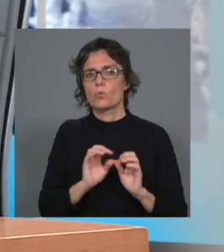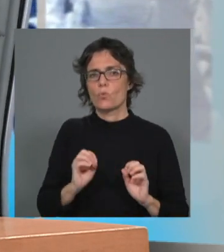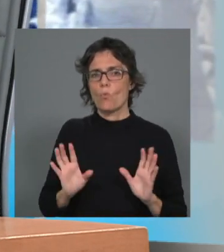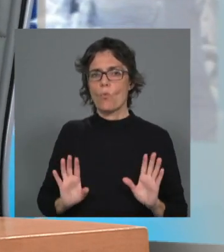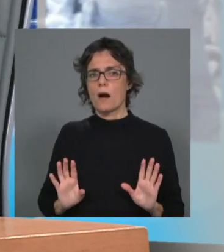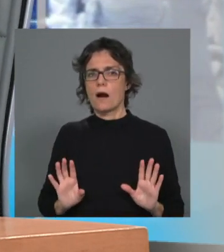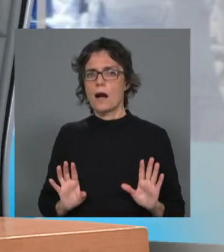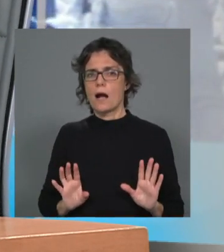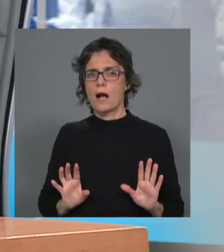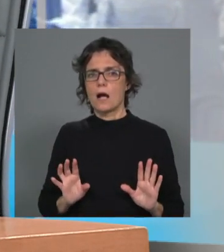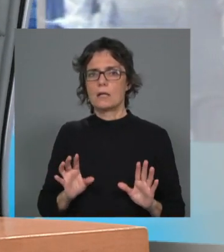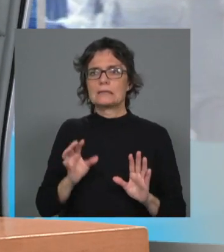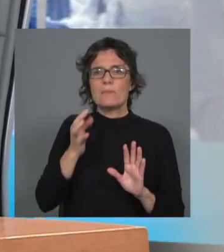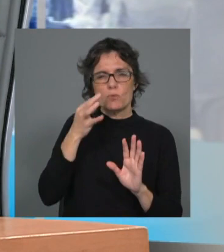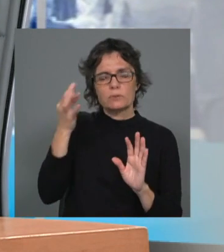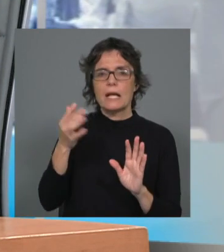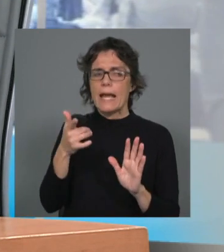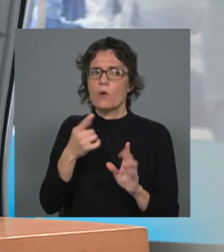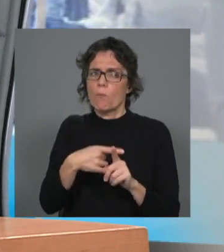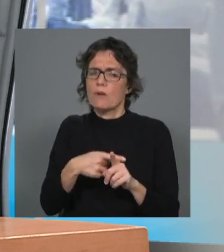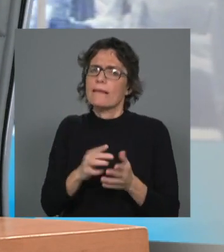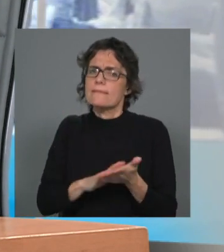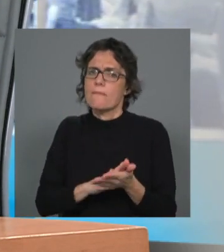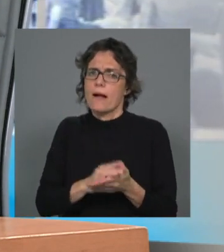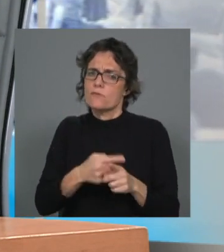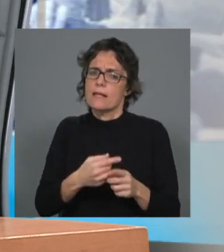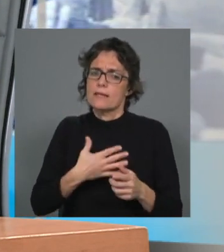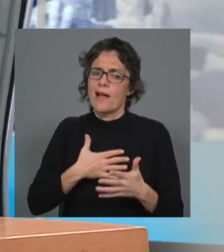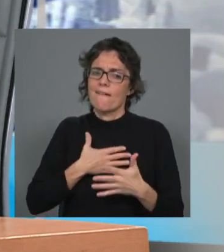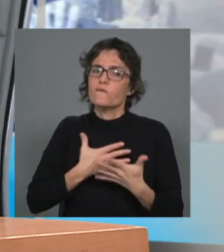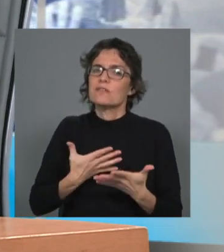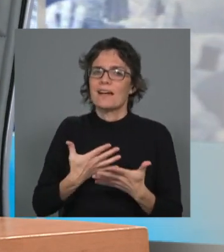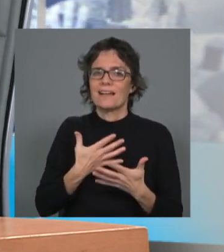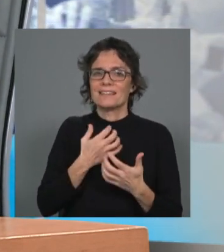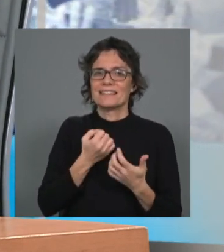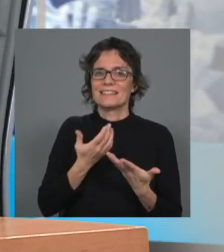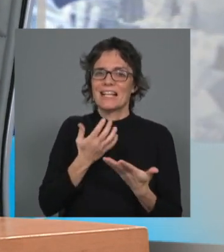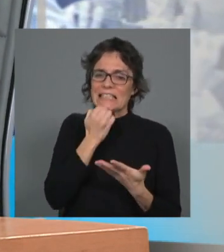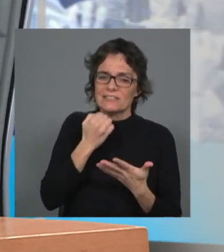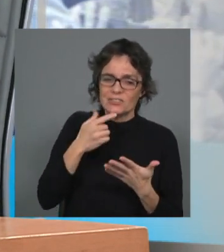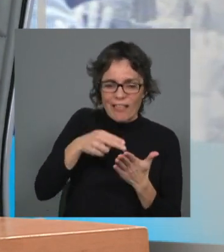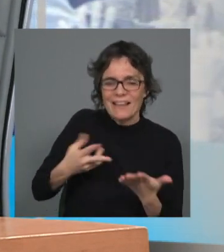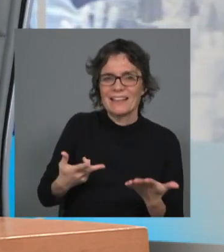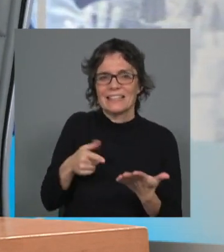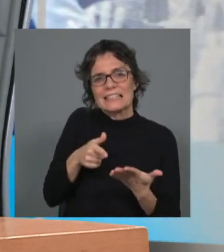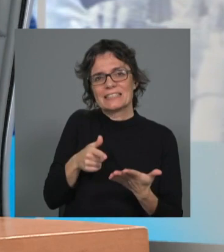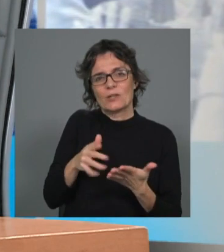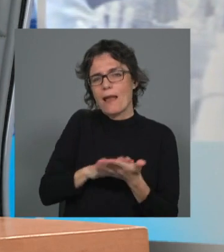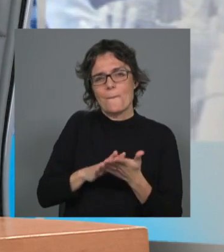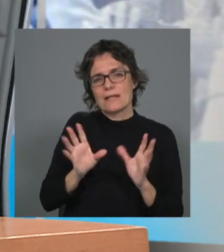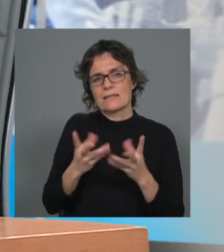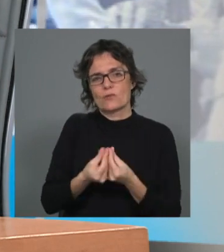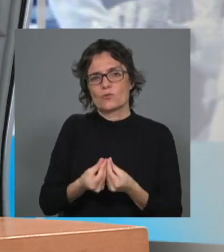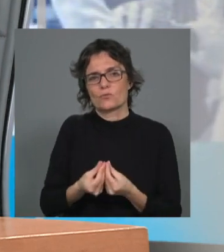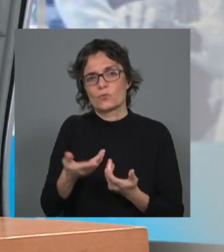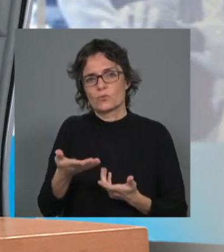é? É apenas o interesse e o prazer que pensamos que as pessoas poderão ter em ler a obra e depois também